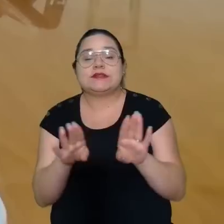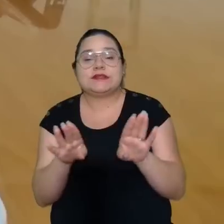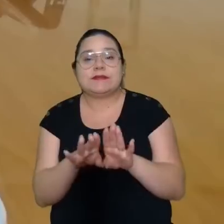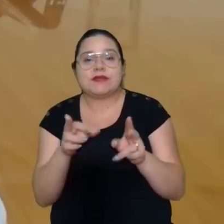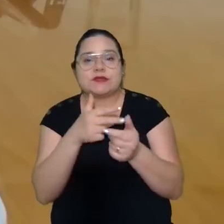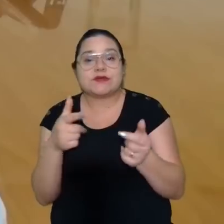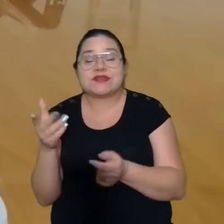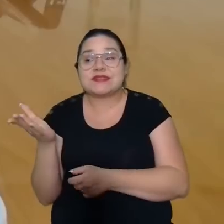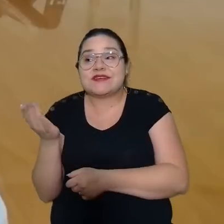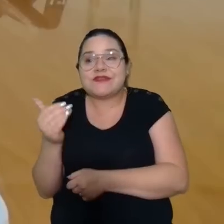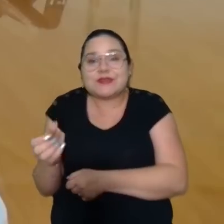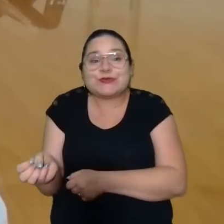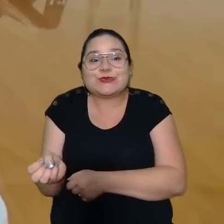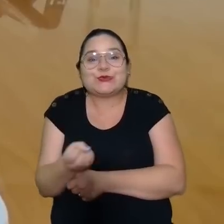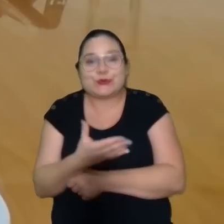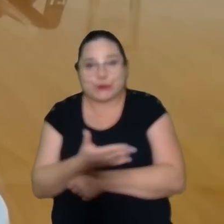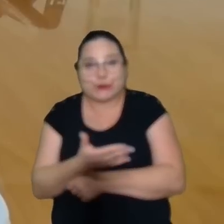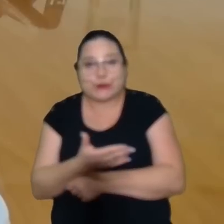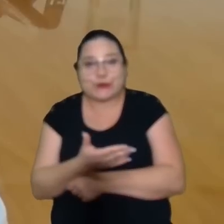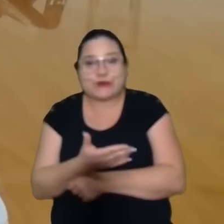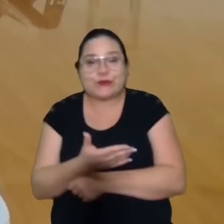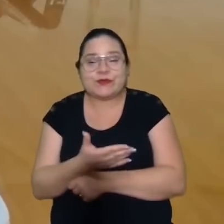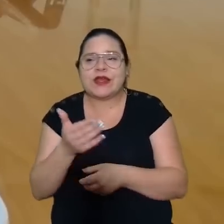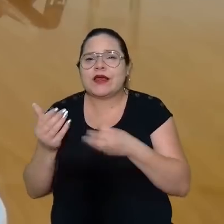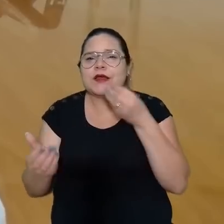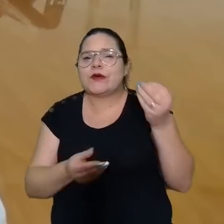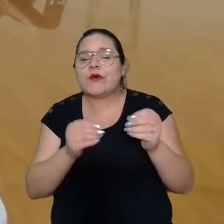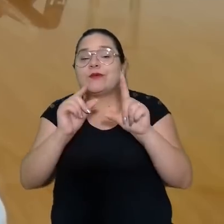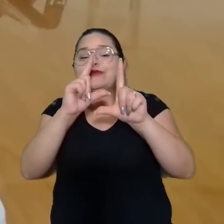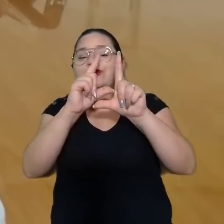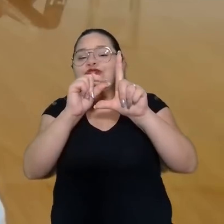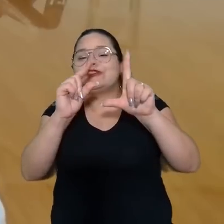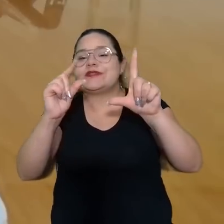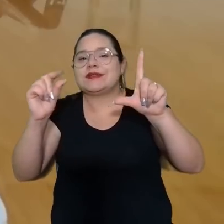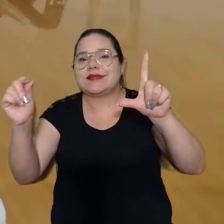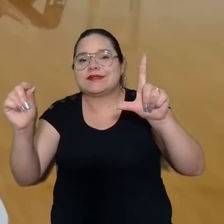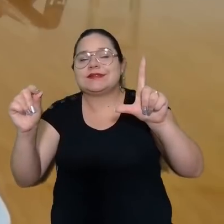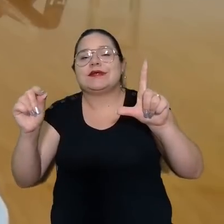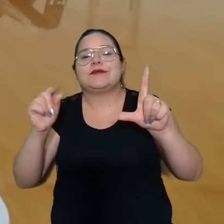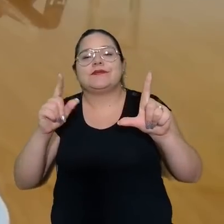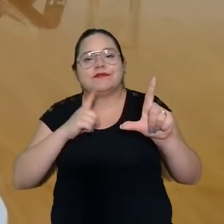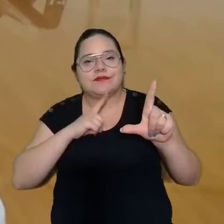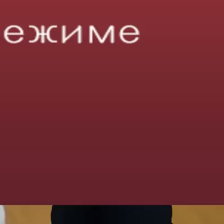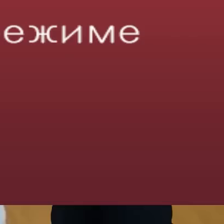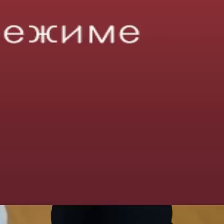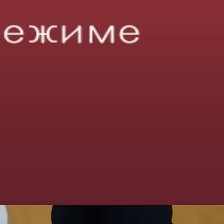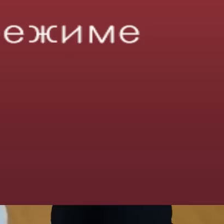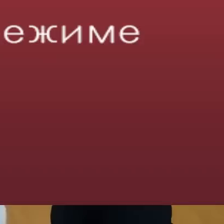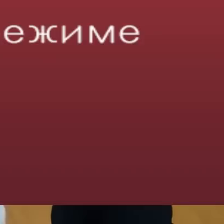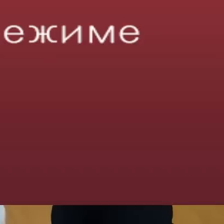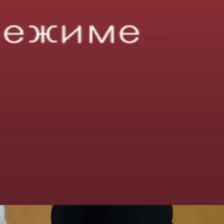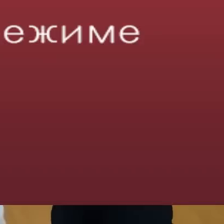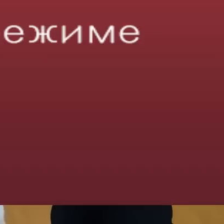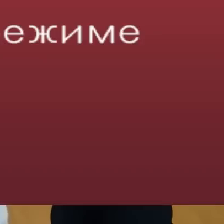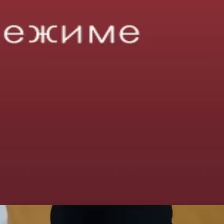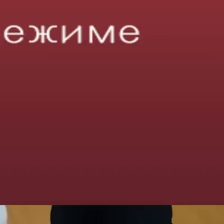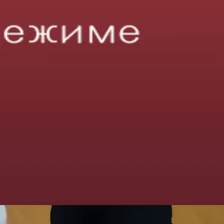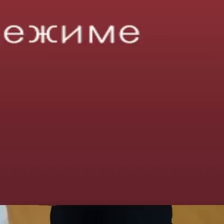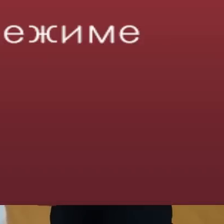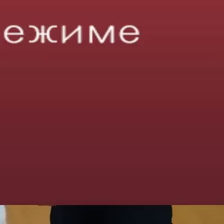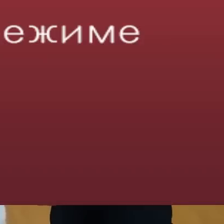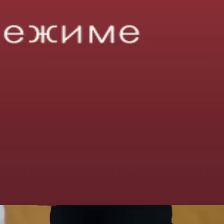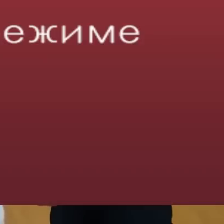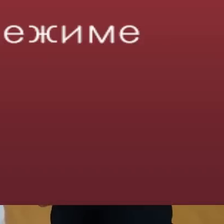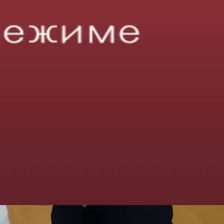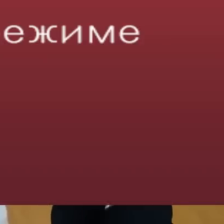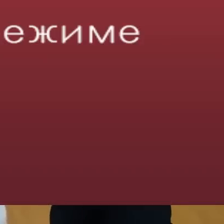né? É como que a digitalização das propriedades tem contribuído também para esses ganhos todos